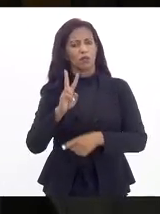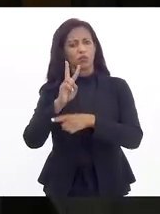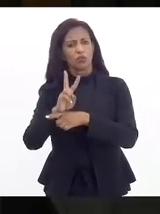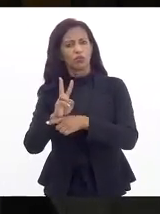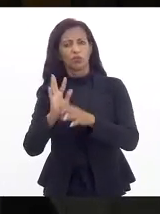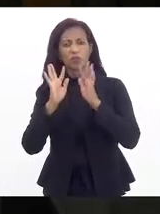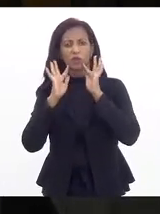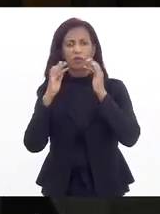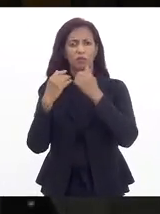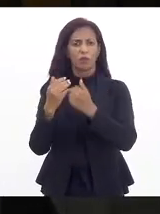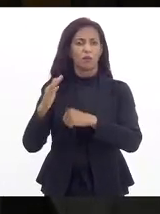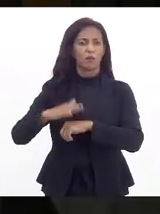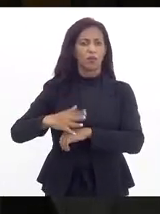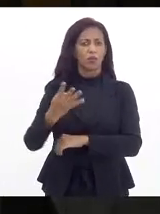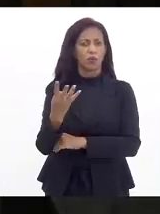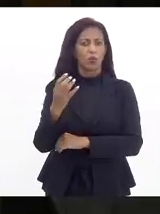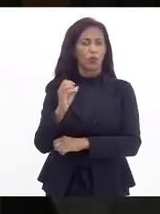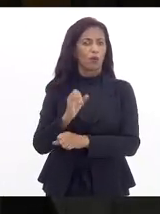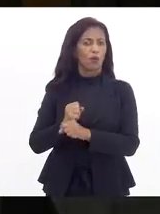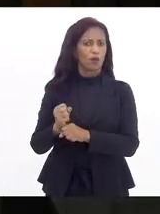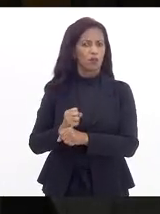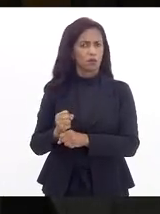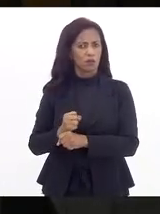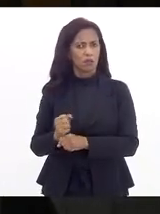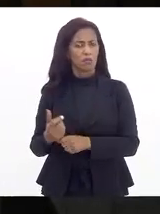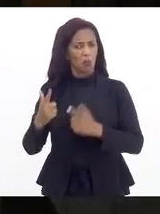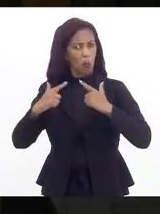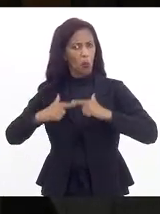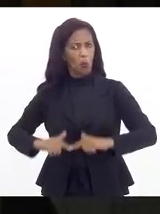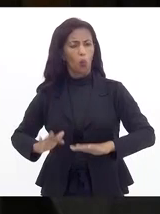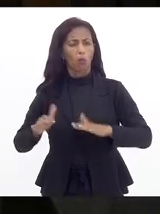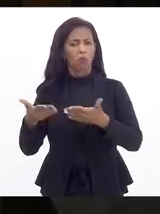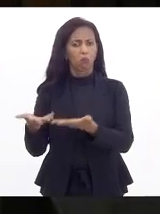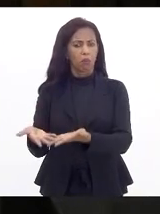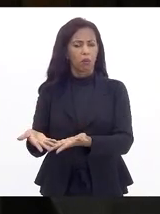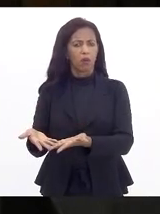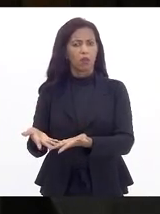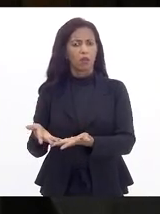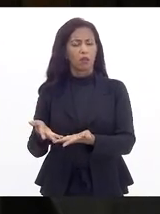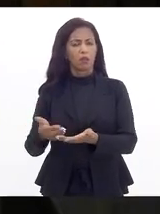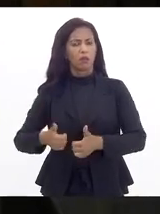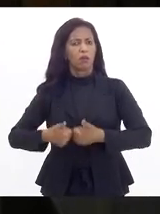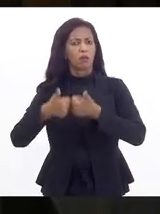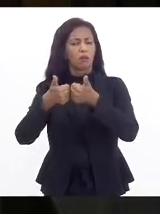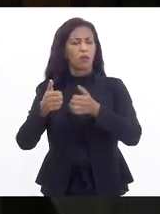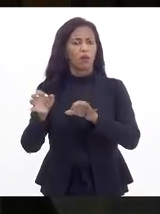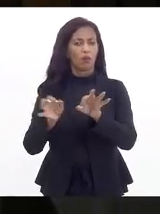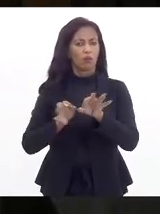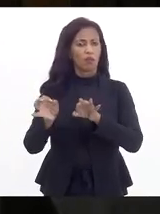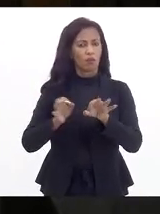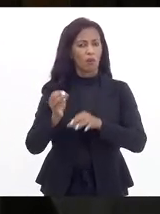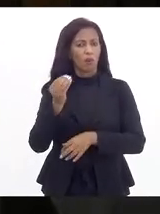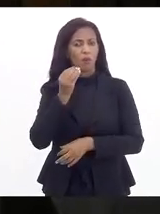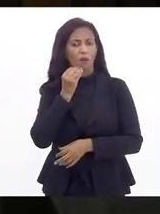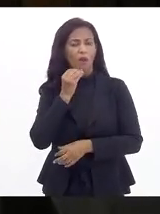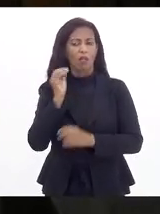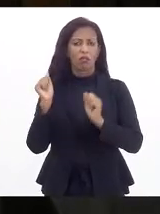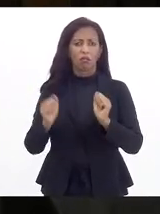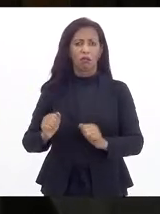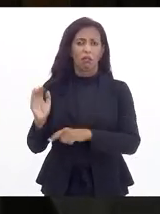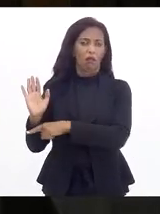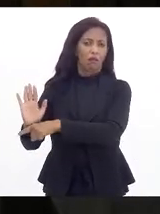mais de 40 anos, pessoas completamente idôneas e que, da melhor forma possível, atendem a